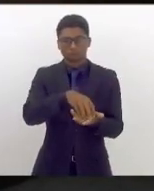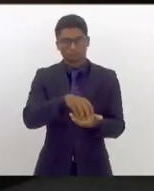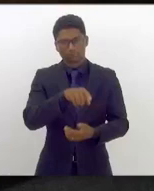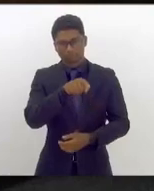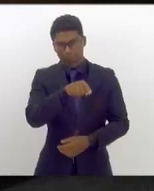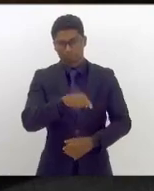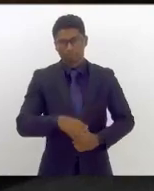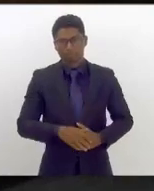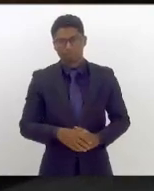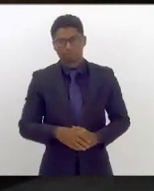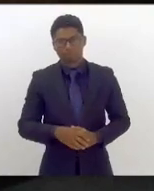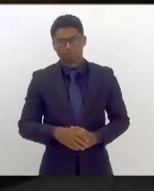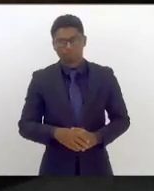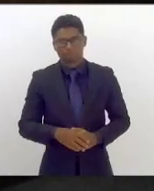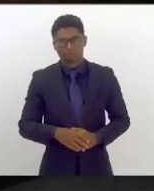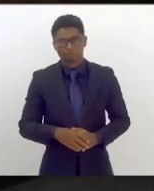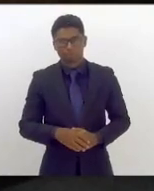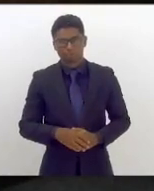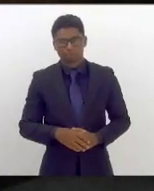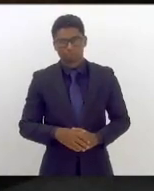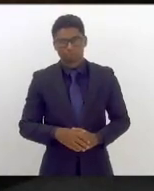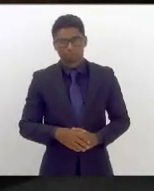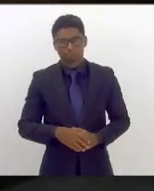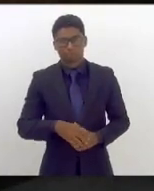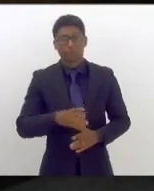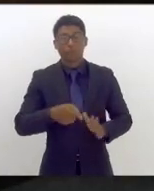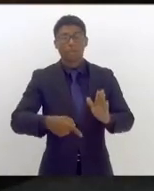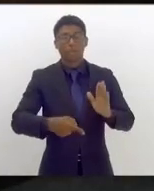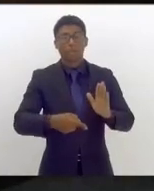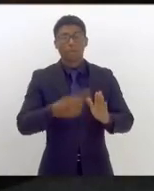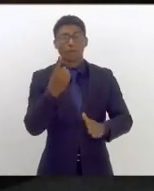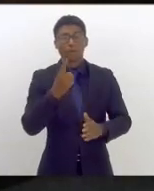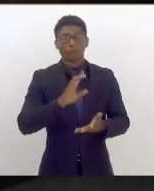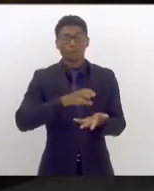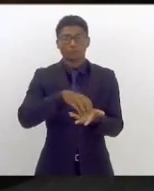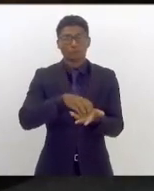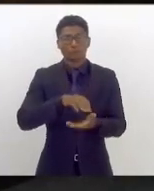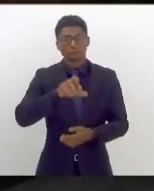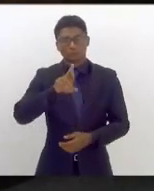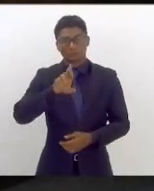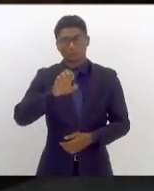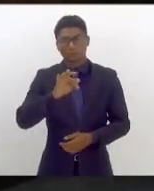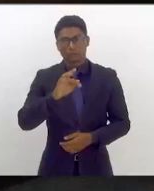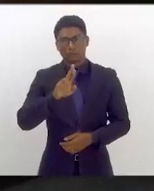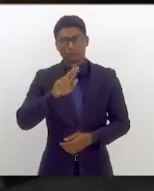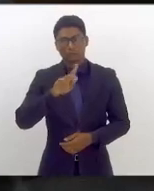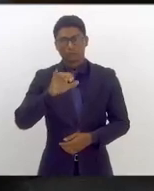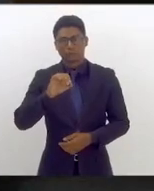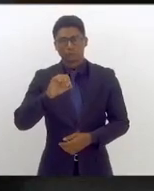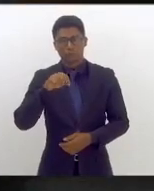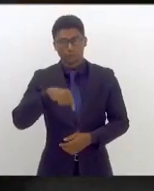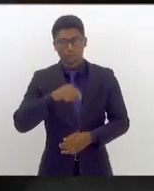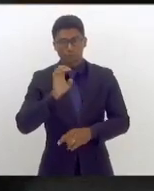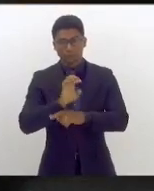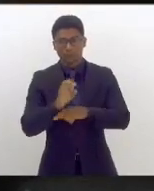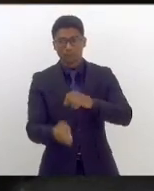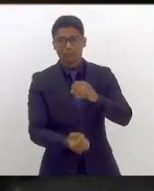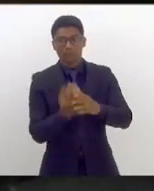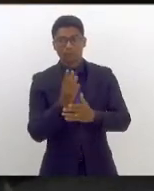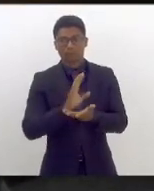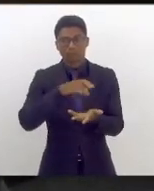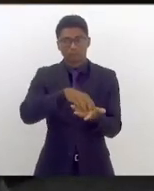ele foi o primeiro Refúgio criado no estado e com muita honra